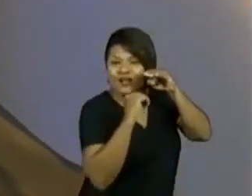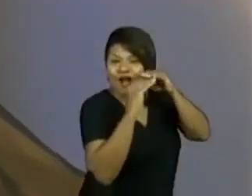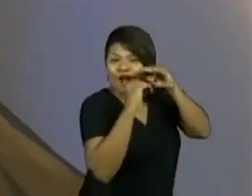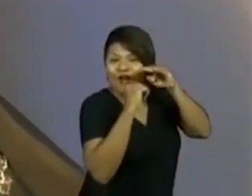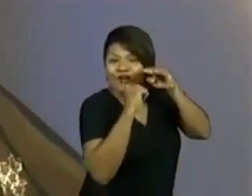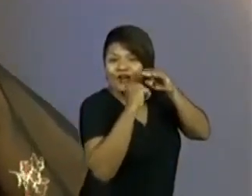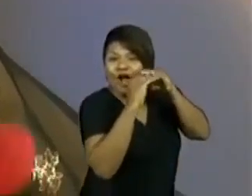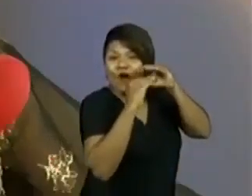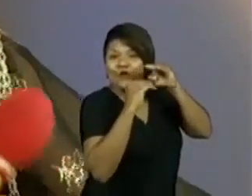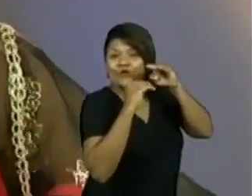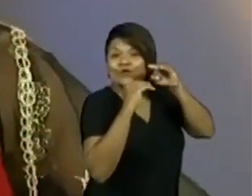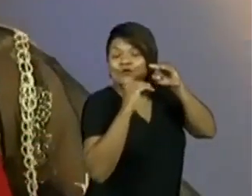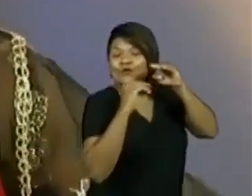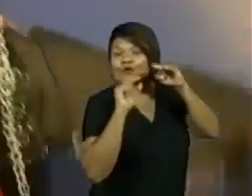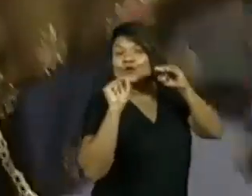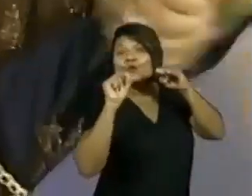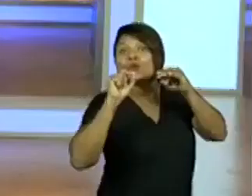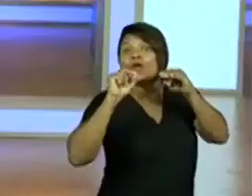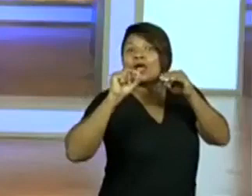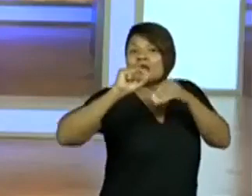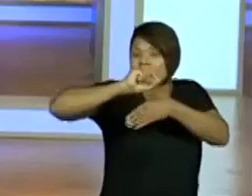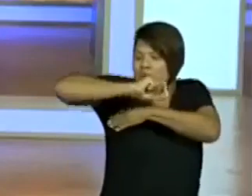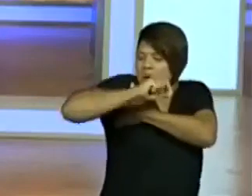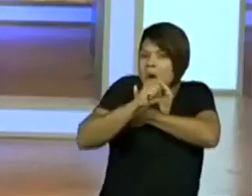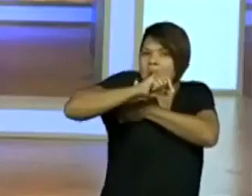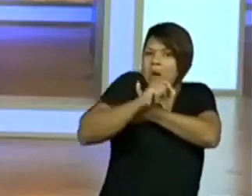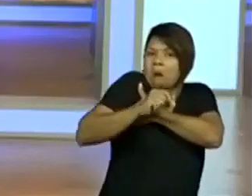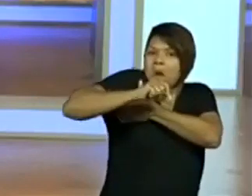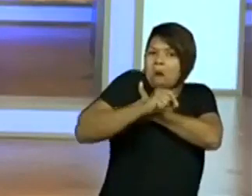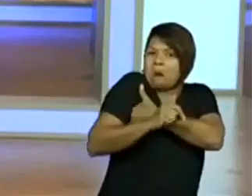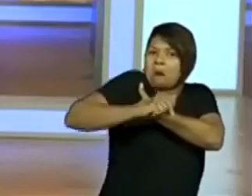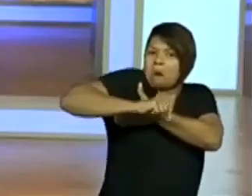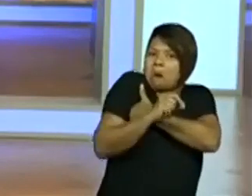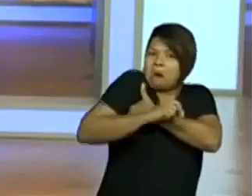E com o sovaco.